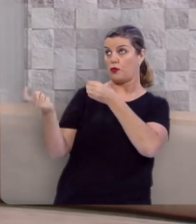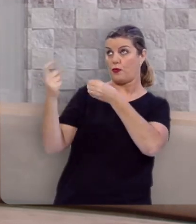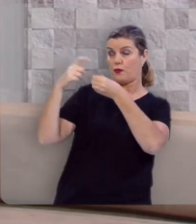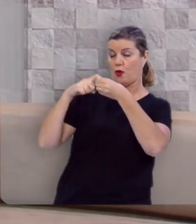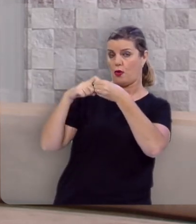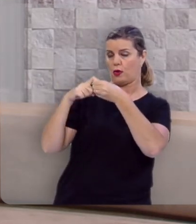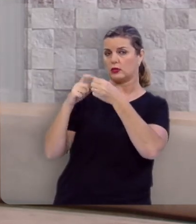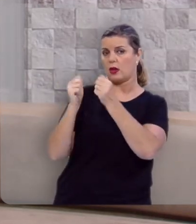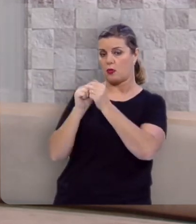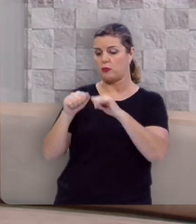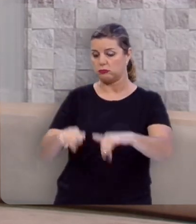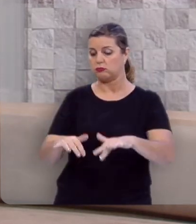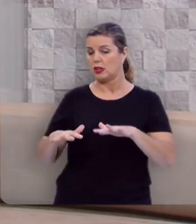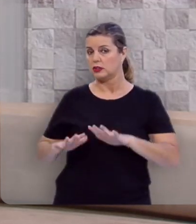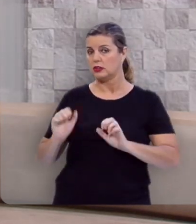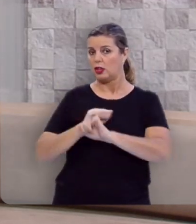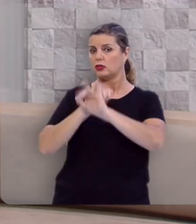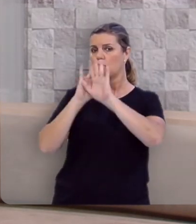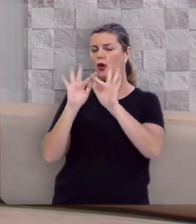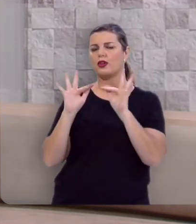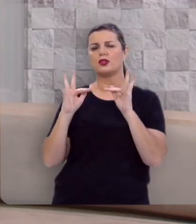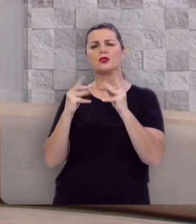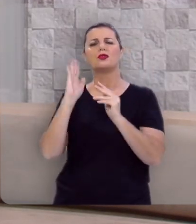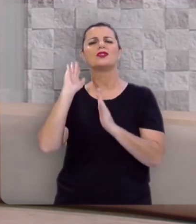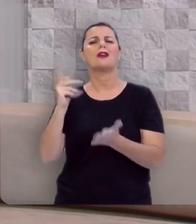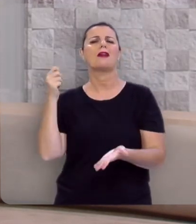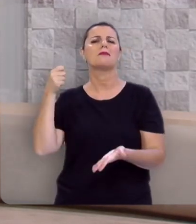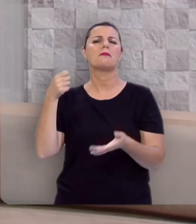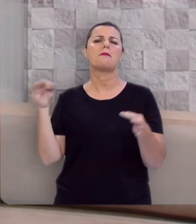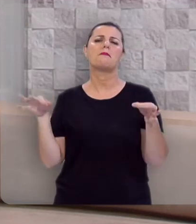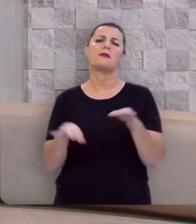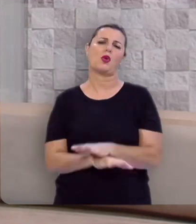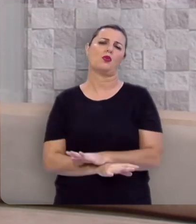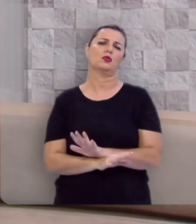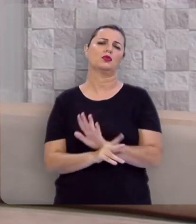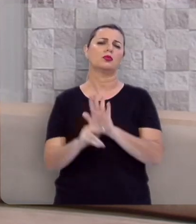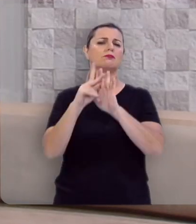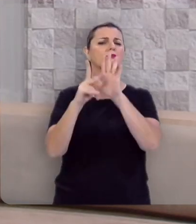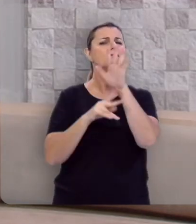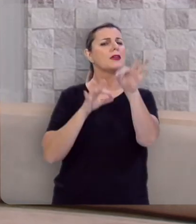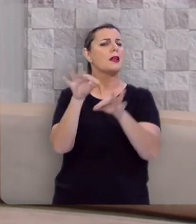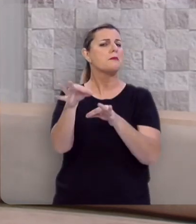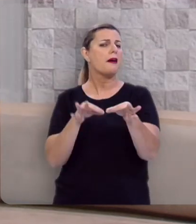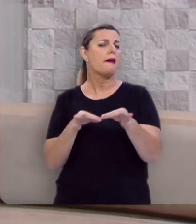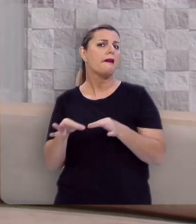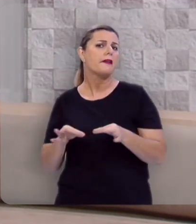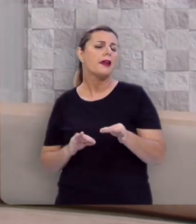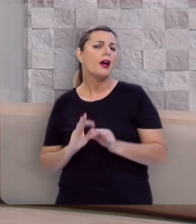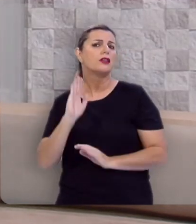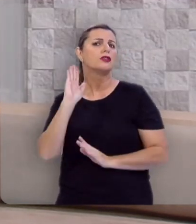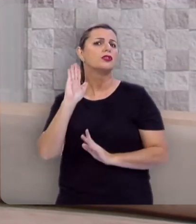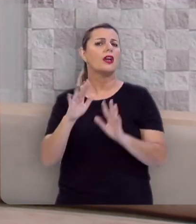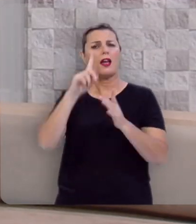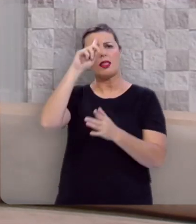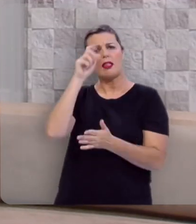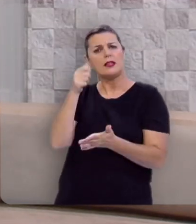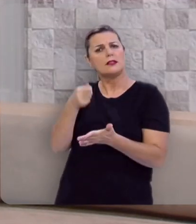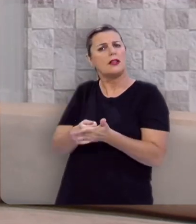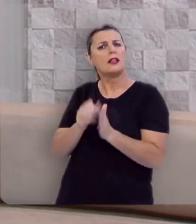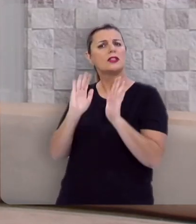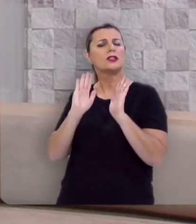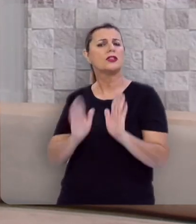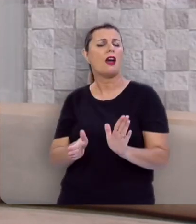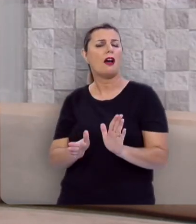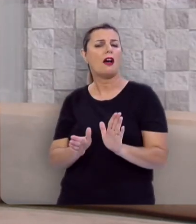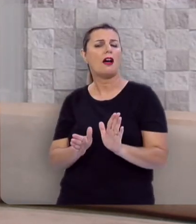voltar em glória e majestade, tudo já está definido, tudo já está preparado, tudo já está